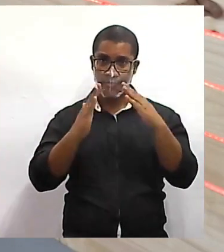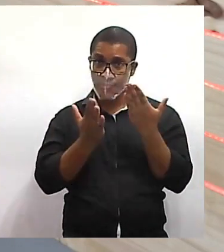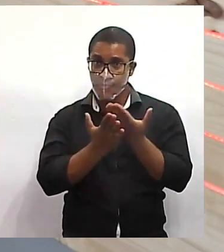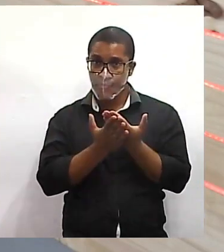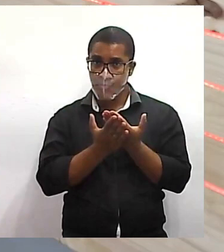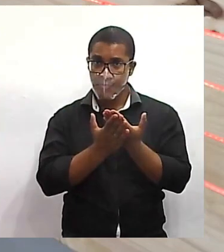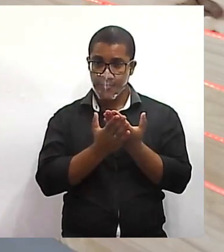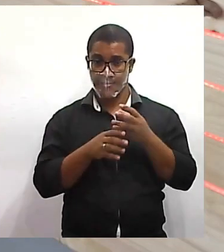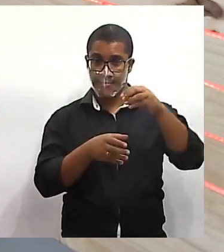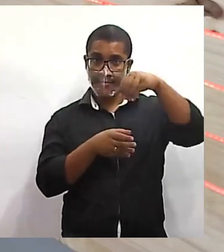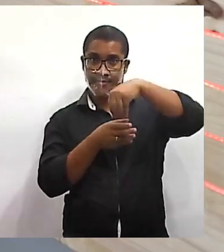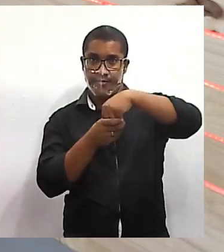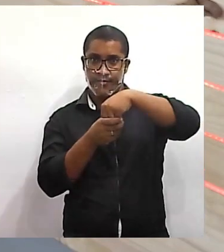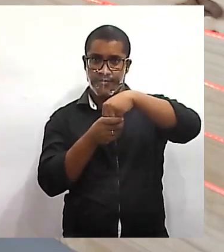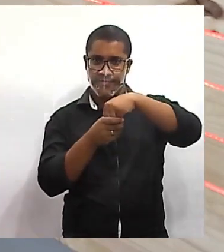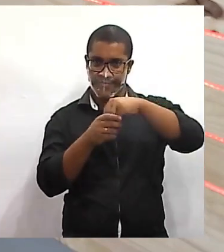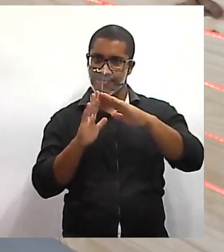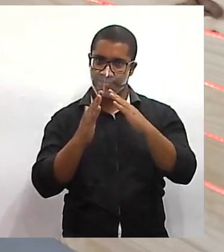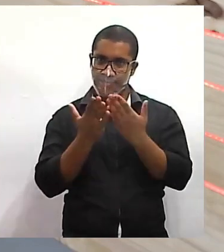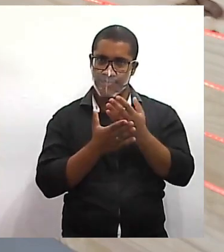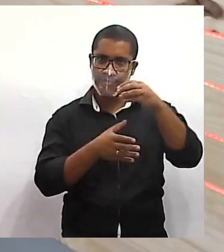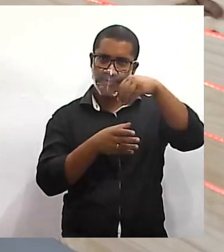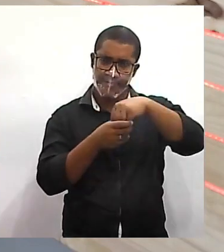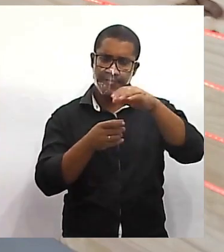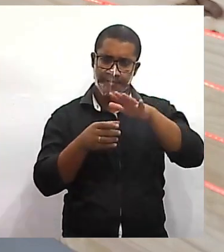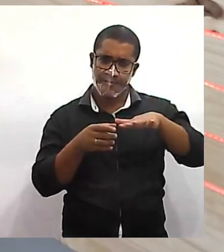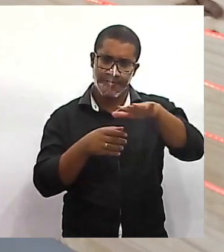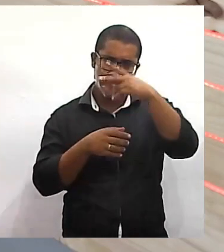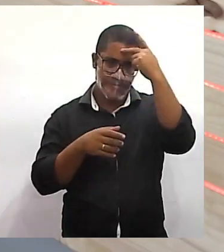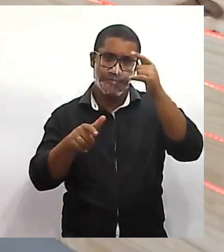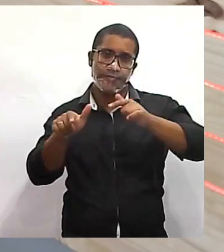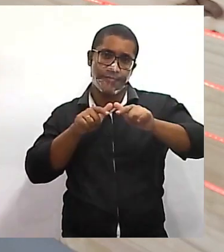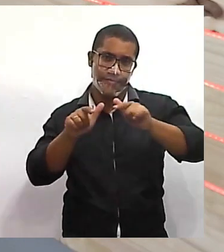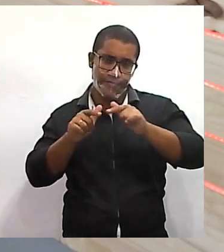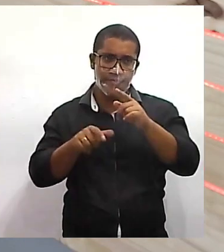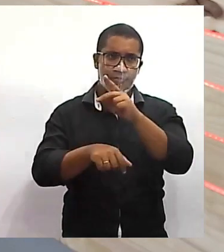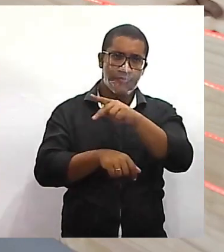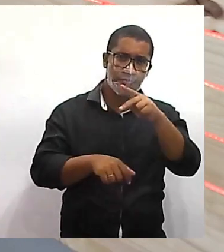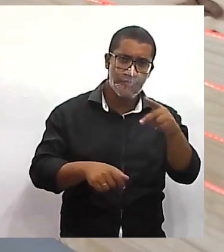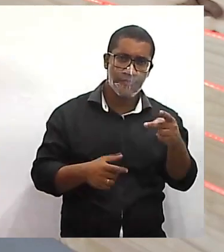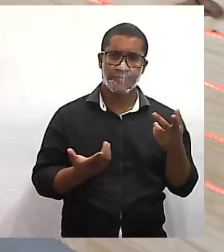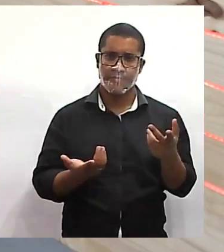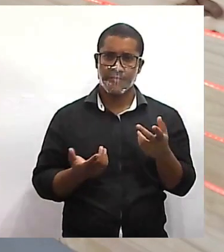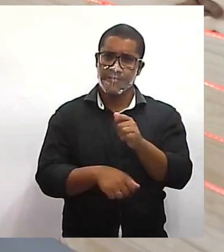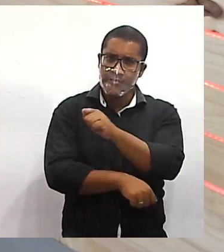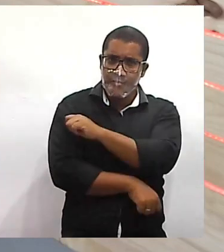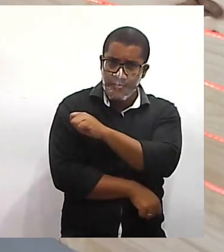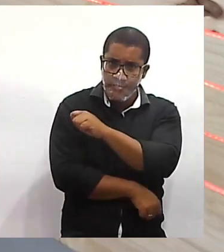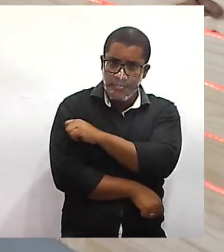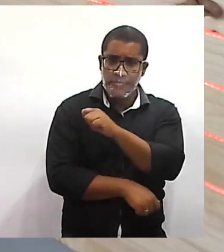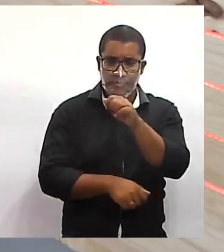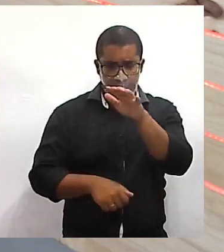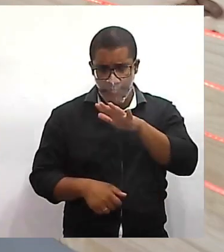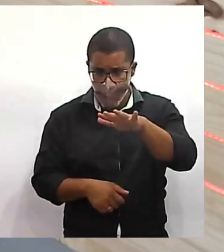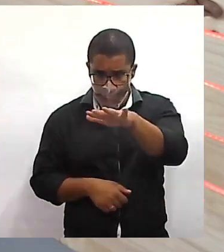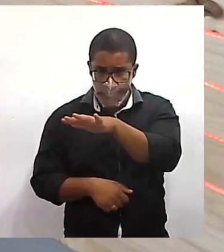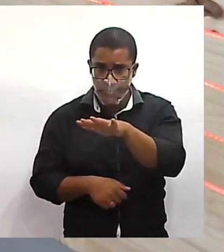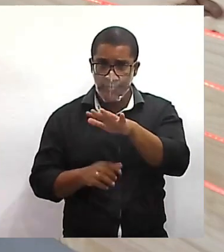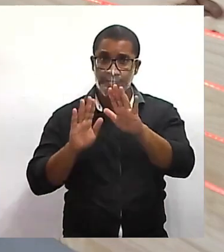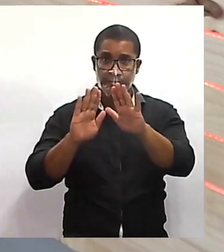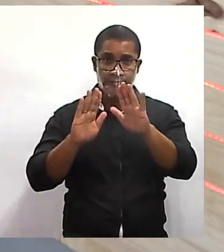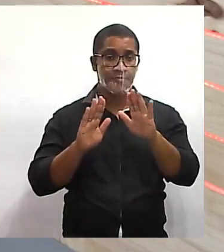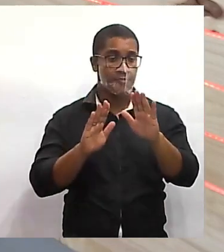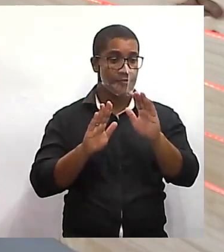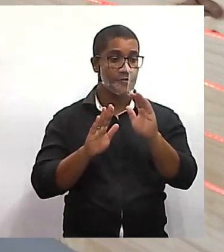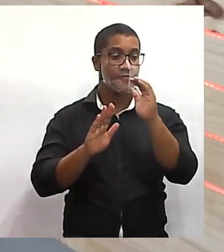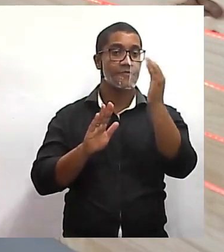comunidade interna, né, que aí são os colaboradores, professores, né, alunos, e como